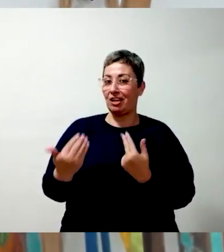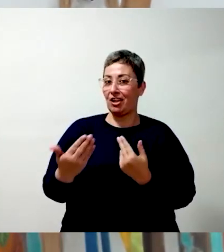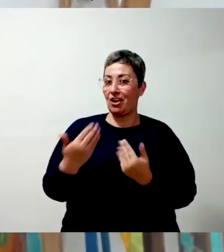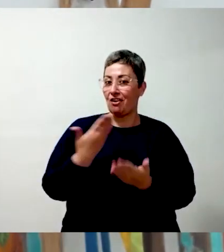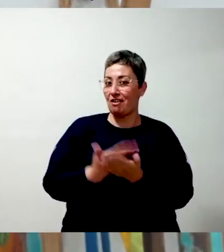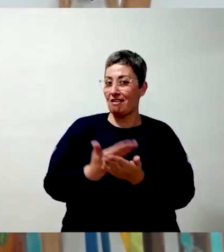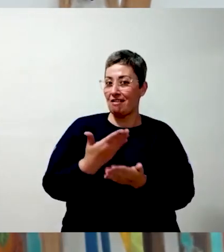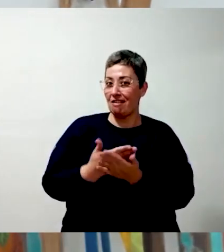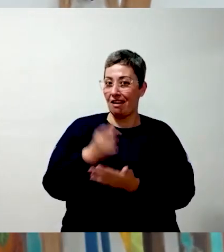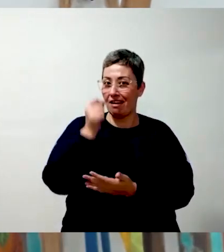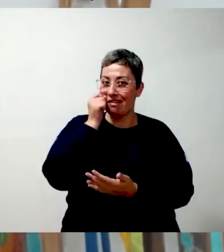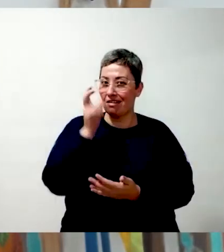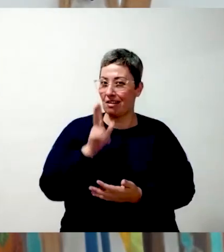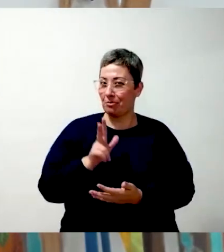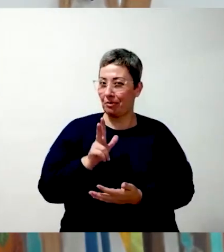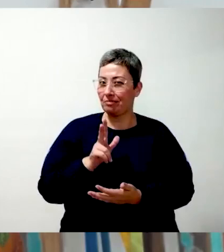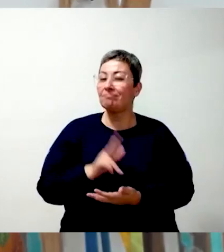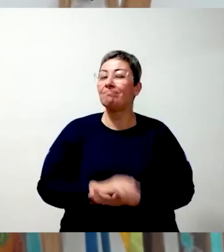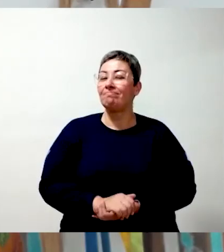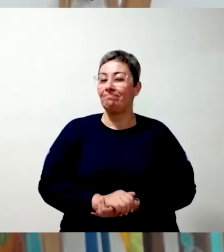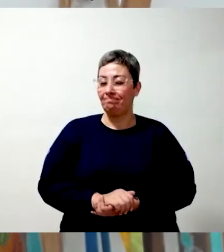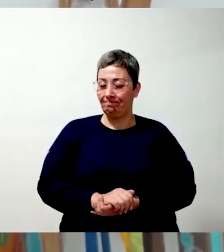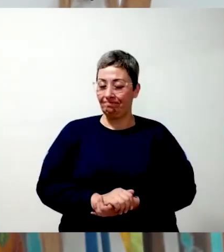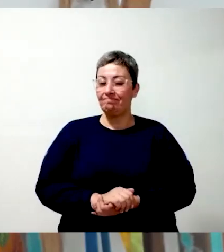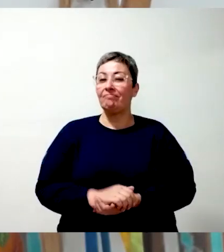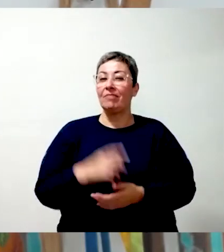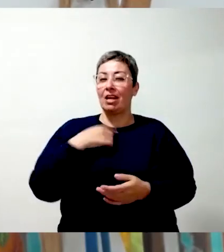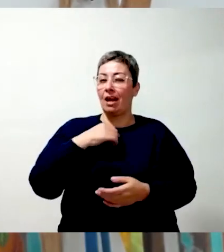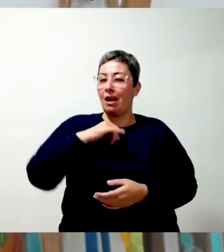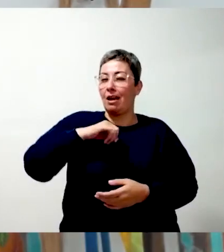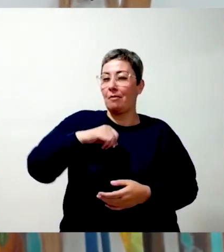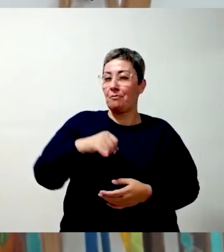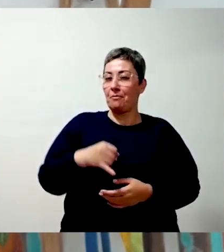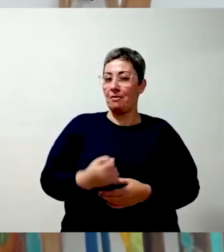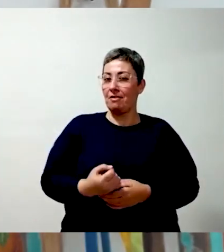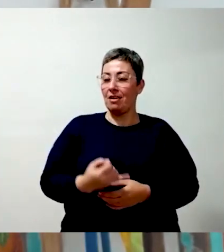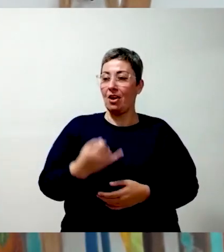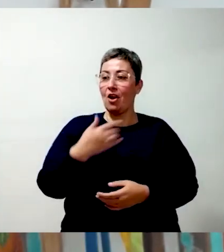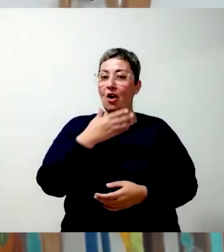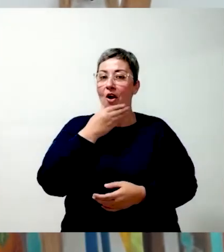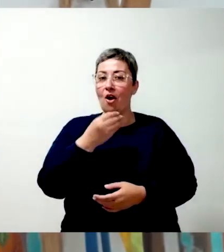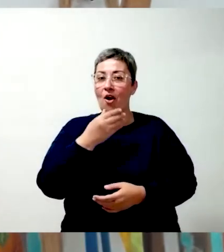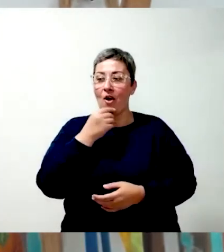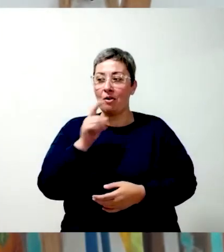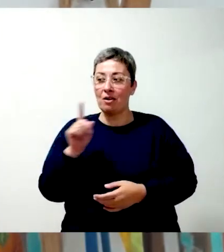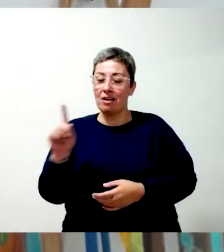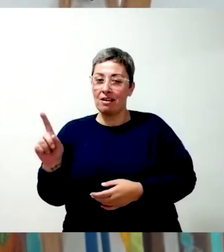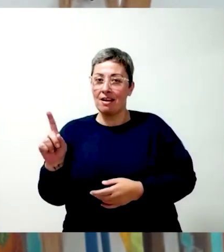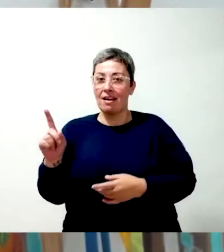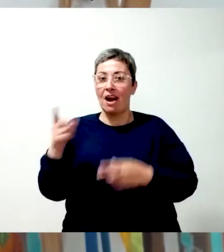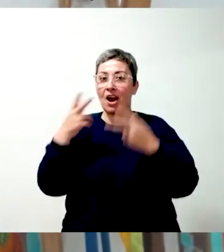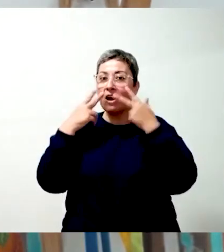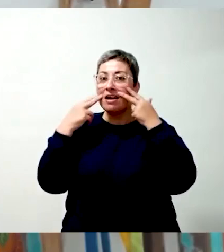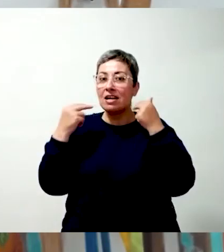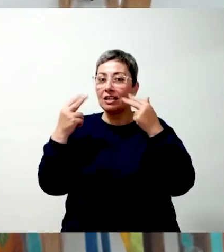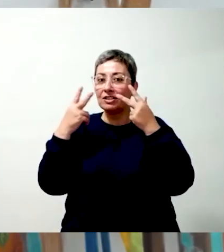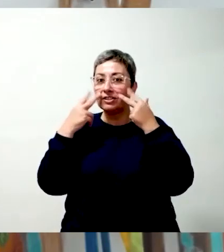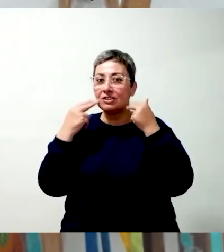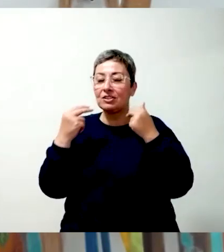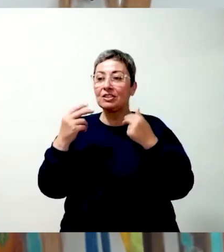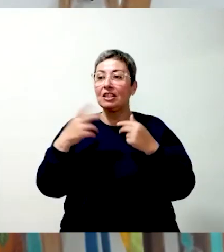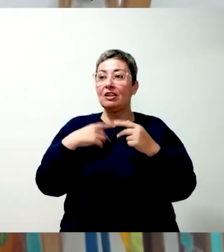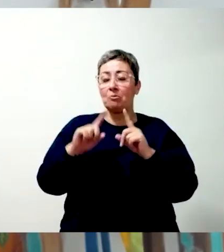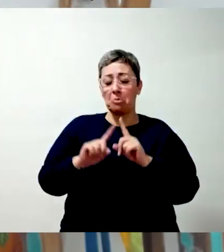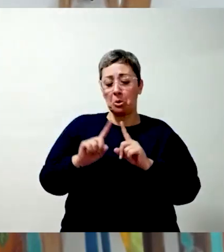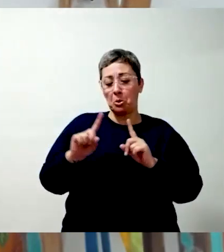amigos jovens estudantes muito espertos. Eles aproveitaram que o outro jovem estudante